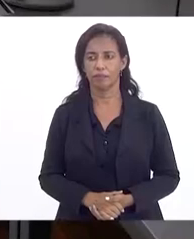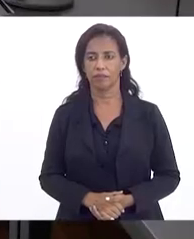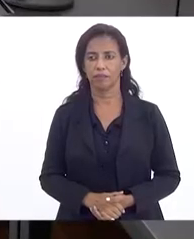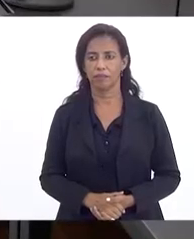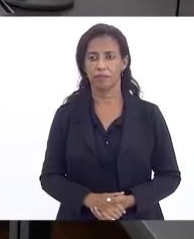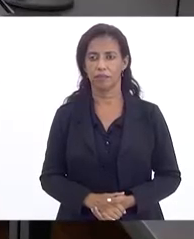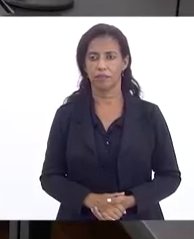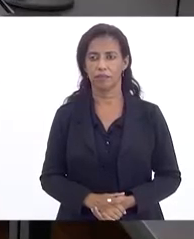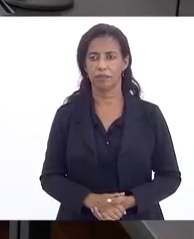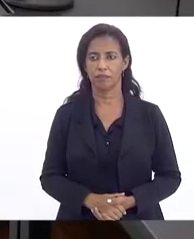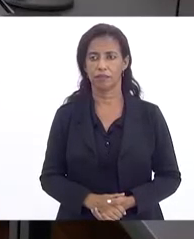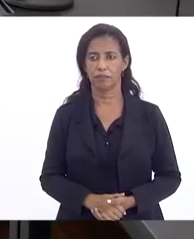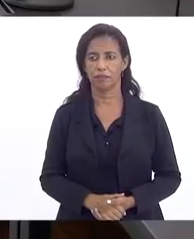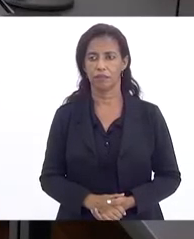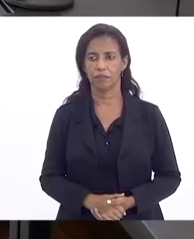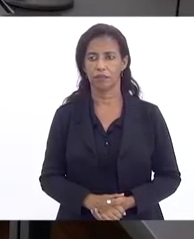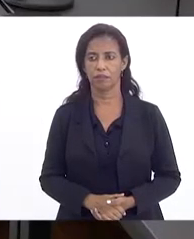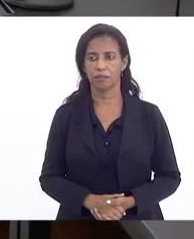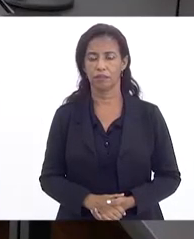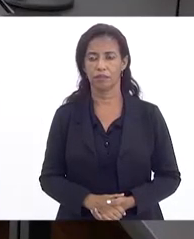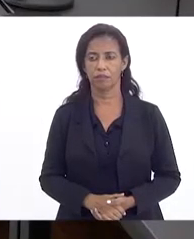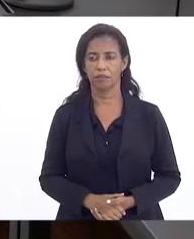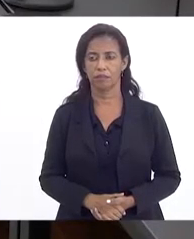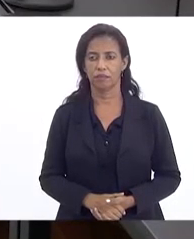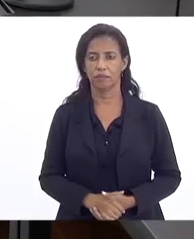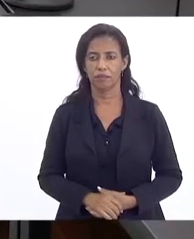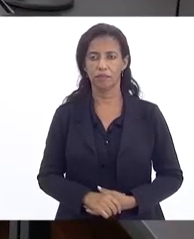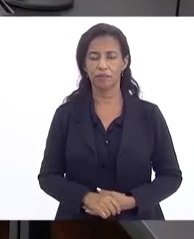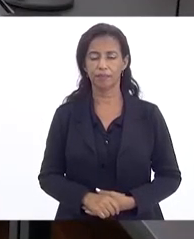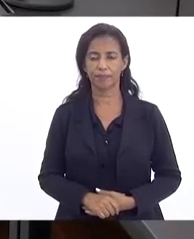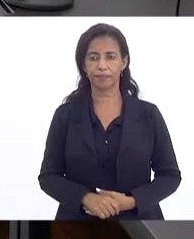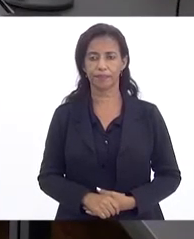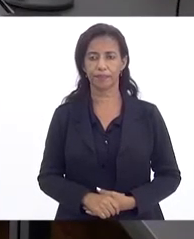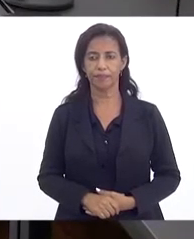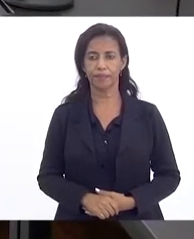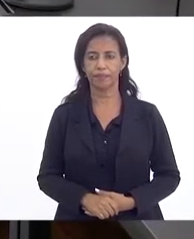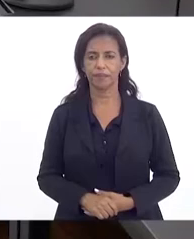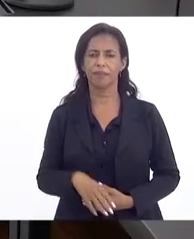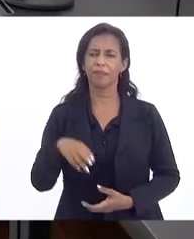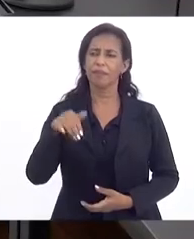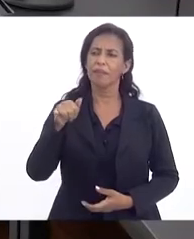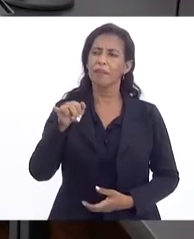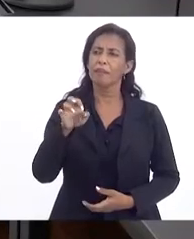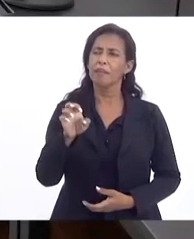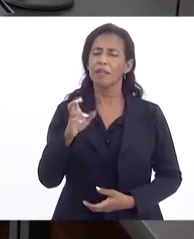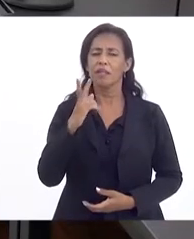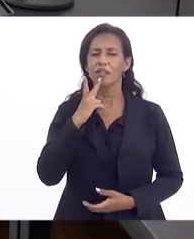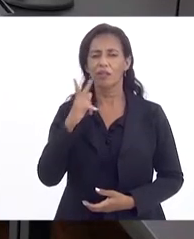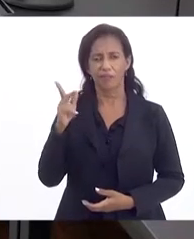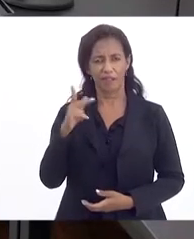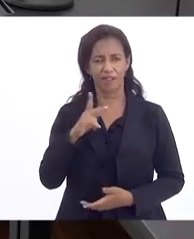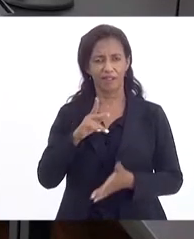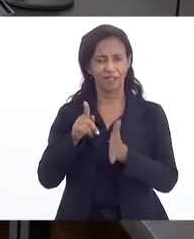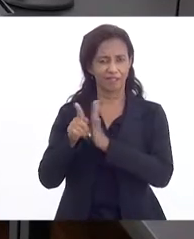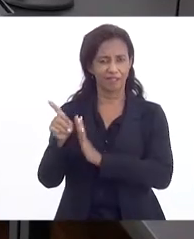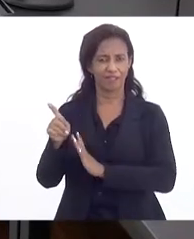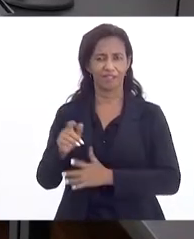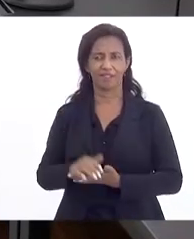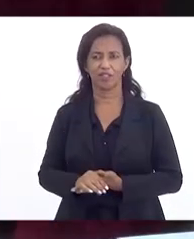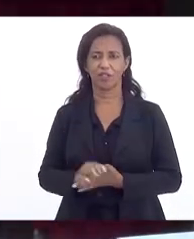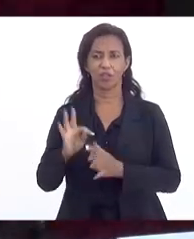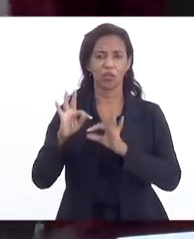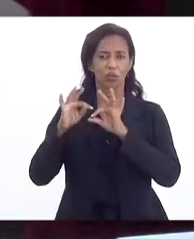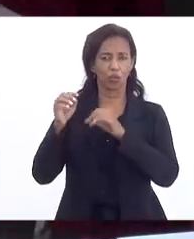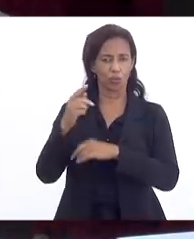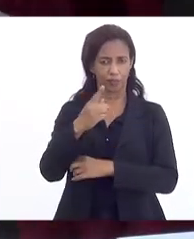É o Mink o relator, né? Sou eu. O Mink, é. O Mink, deixa eu dar uma sugestão para você. Todo